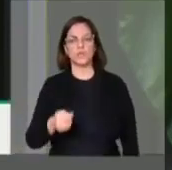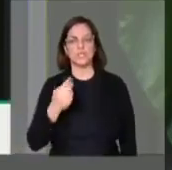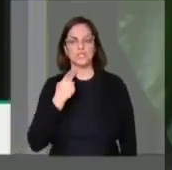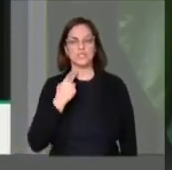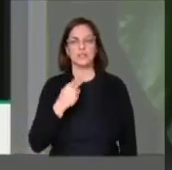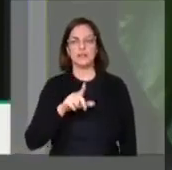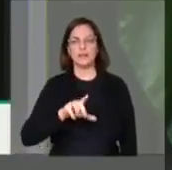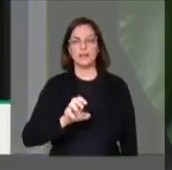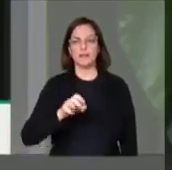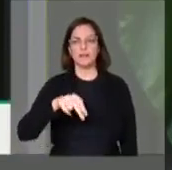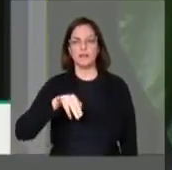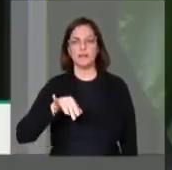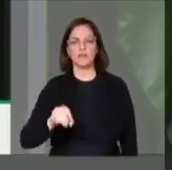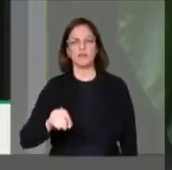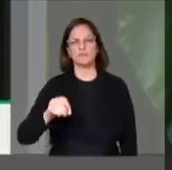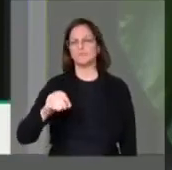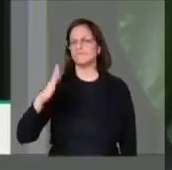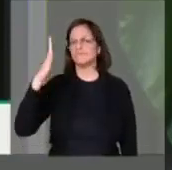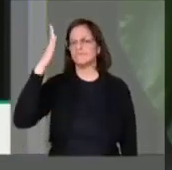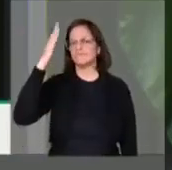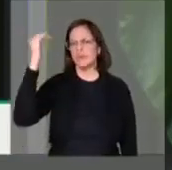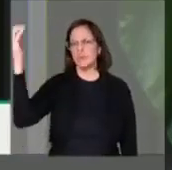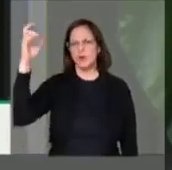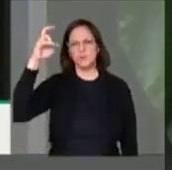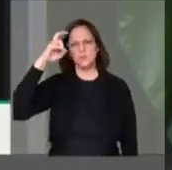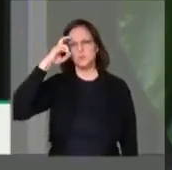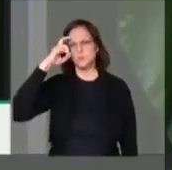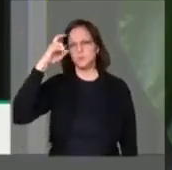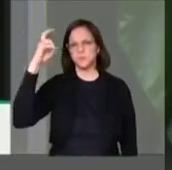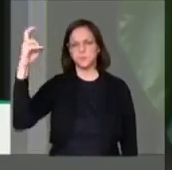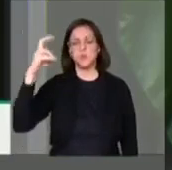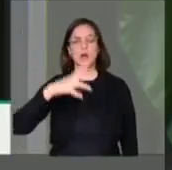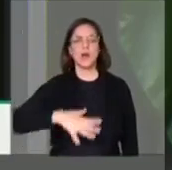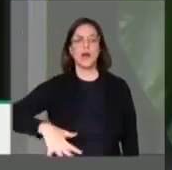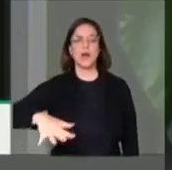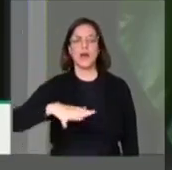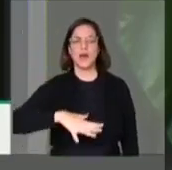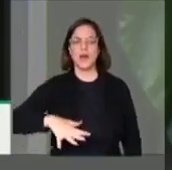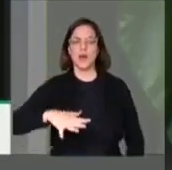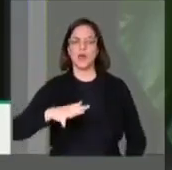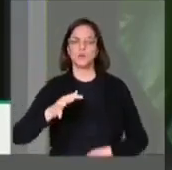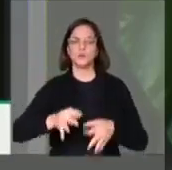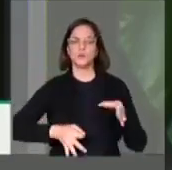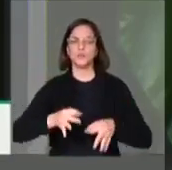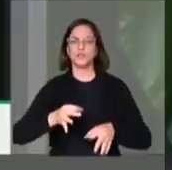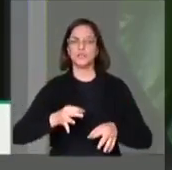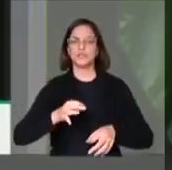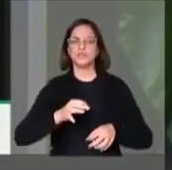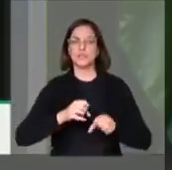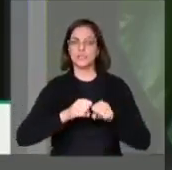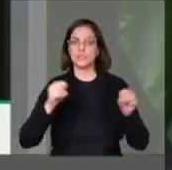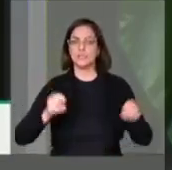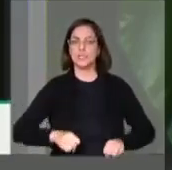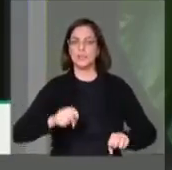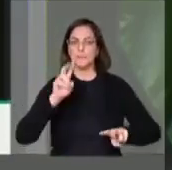um dos mais brilhantes pensadores do direito penal, do sistema penal brasileiro,